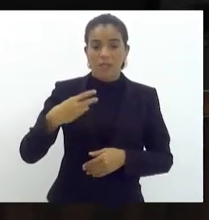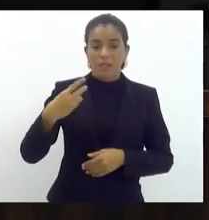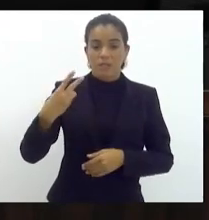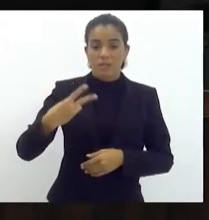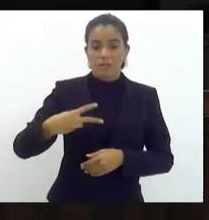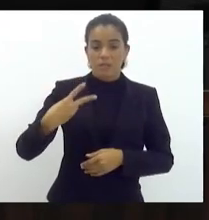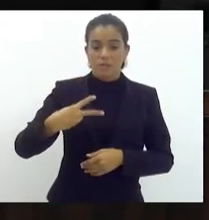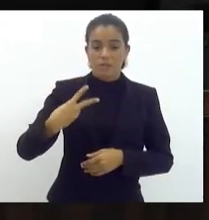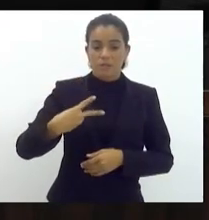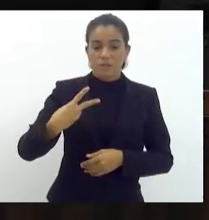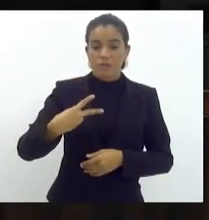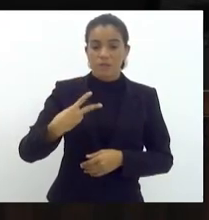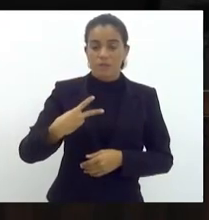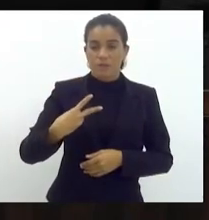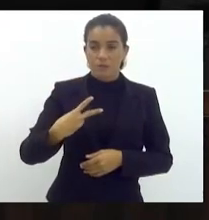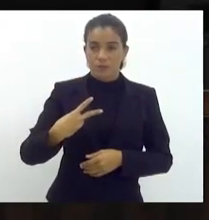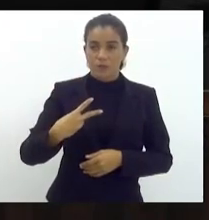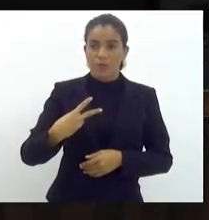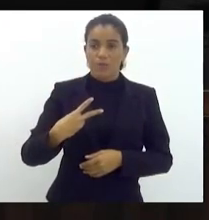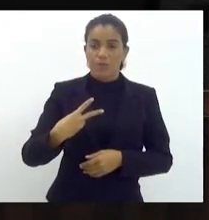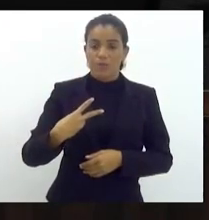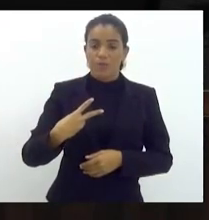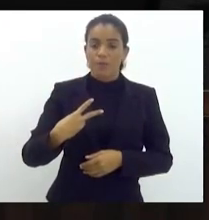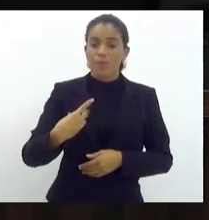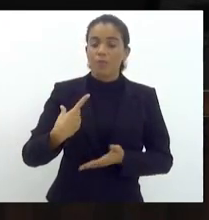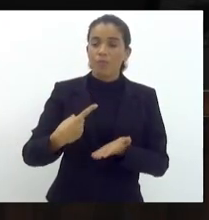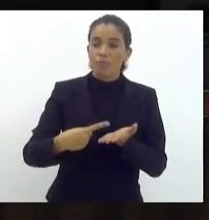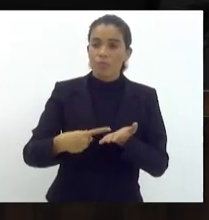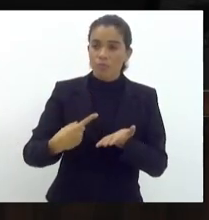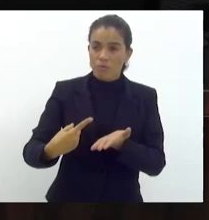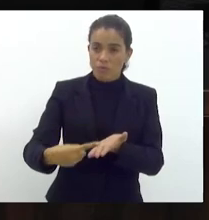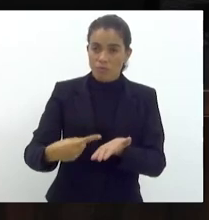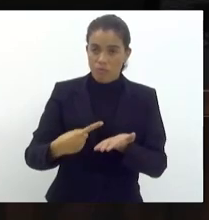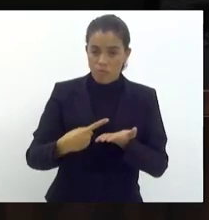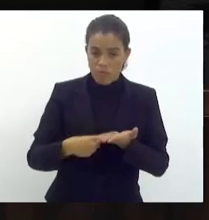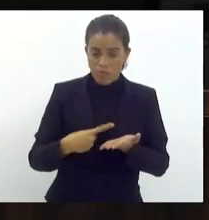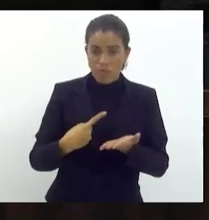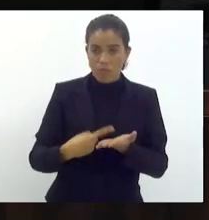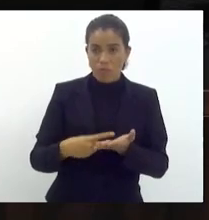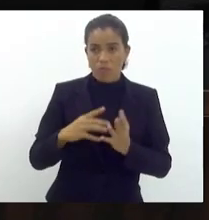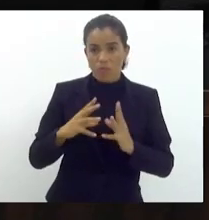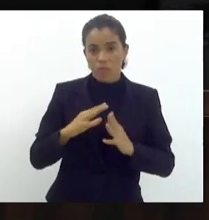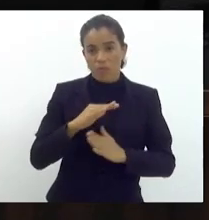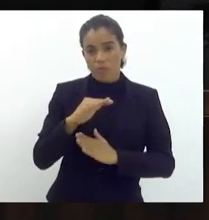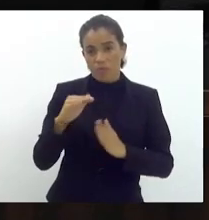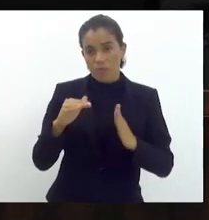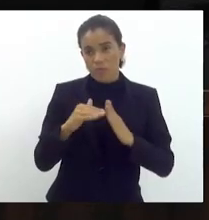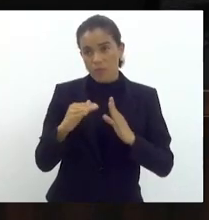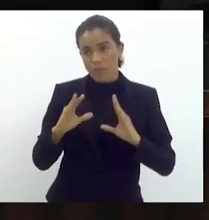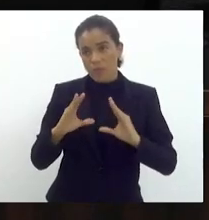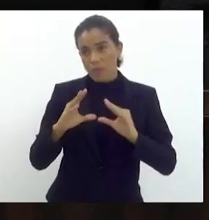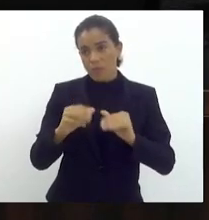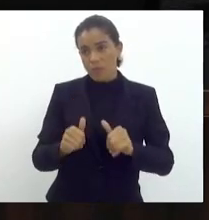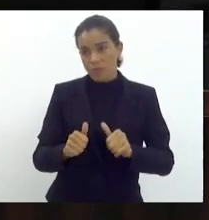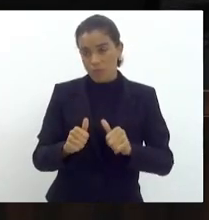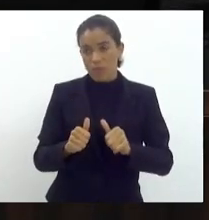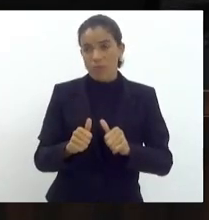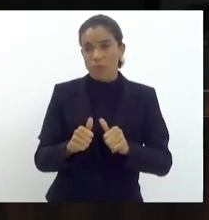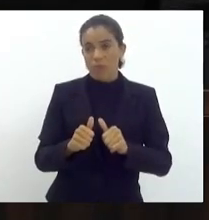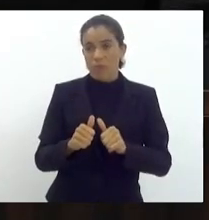extraordinária que a gente acordou e tá restando claro aqui para todos que o a mensagem